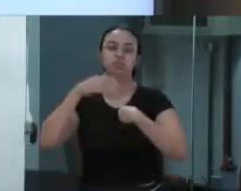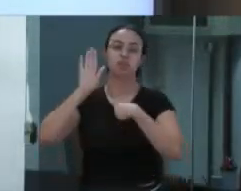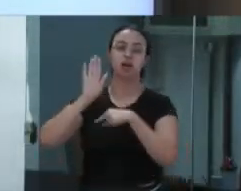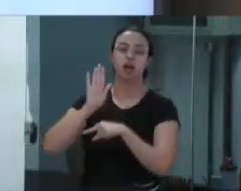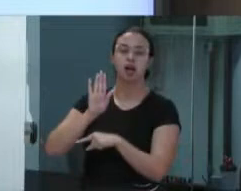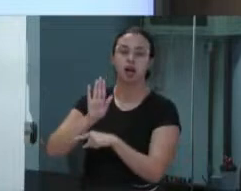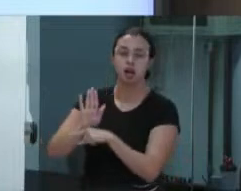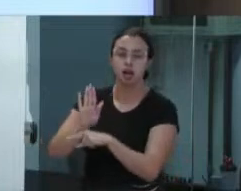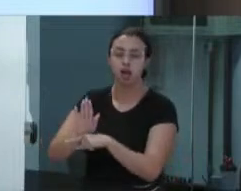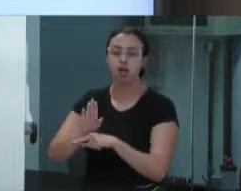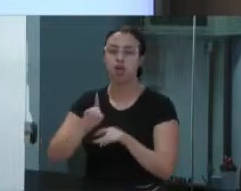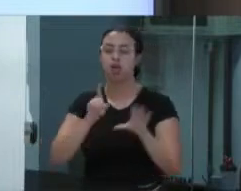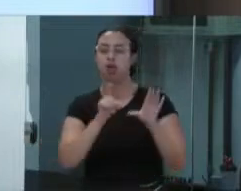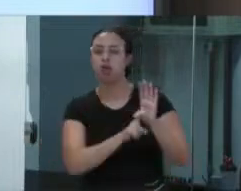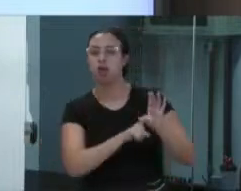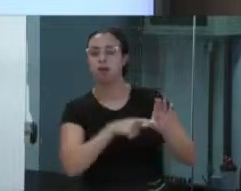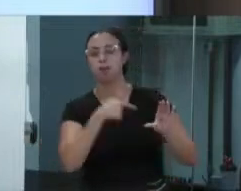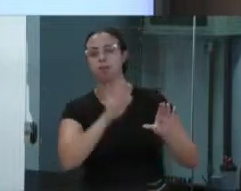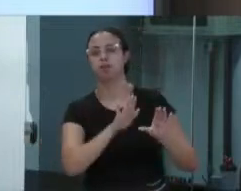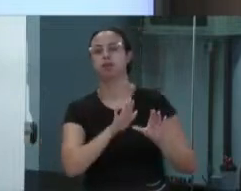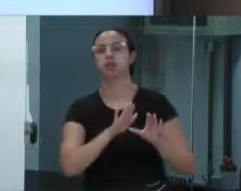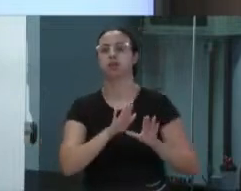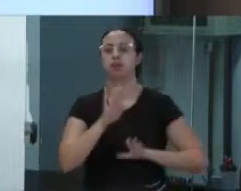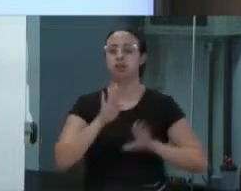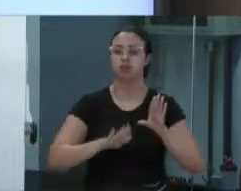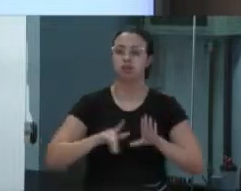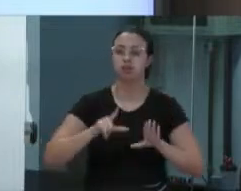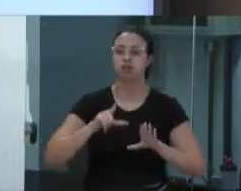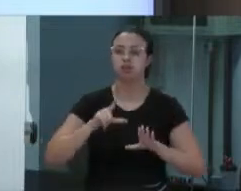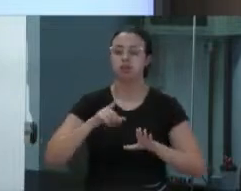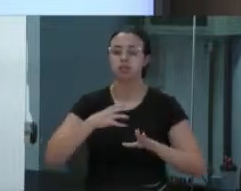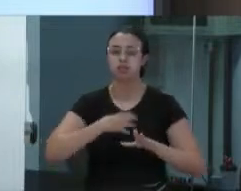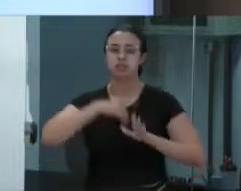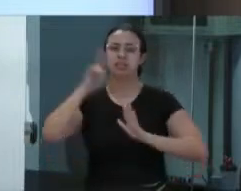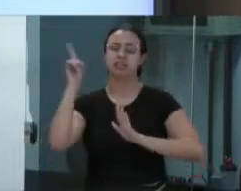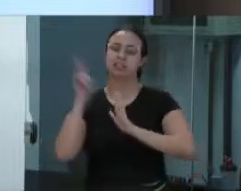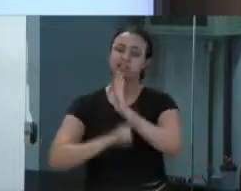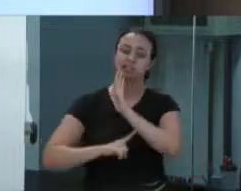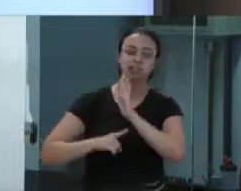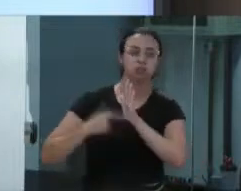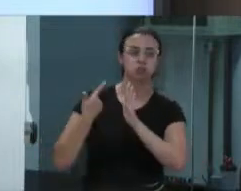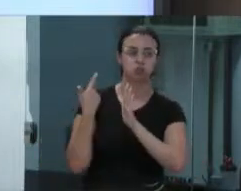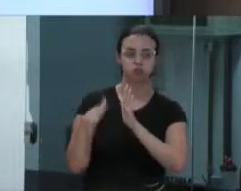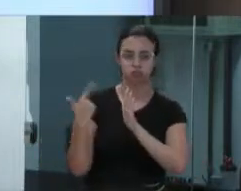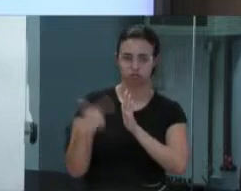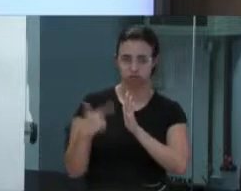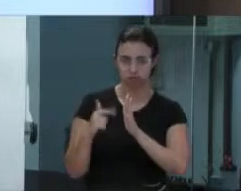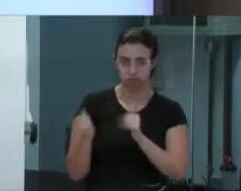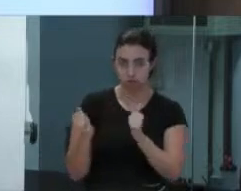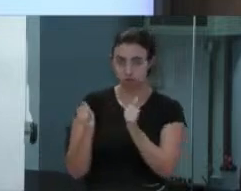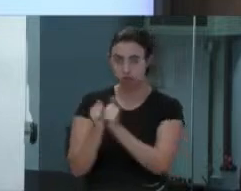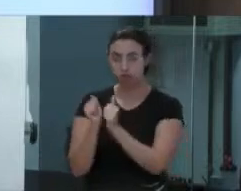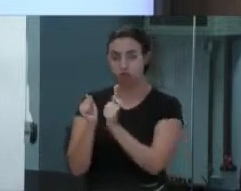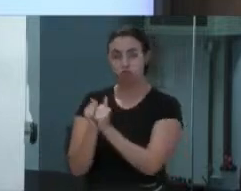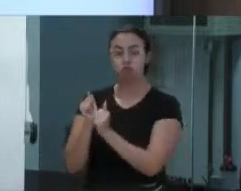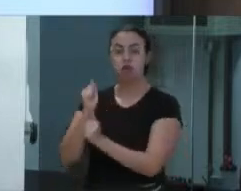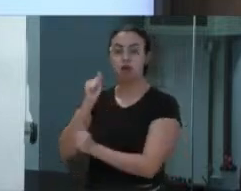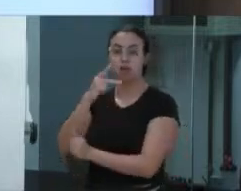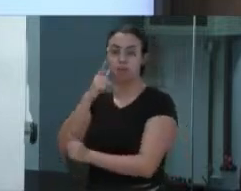que estão, né, por algum motivo, em situação de violação de direitos. Ele é executado hoje em parceria com a APAE. Nós